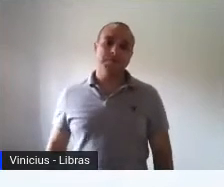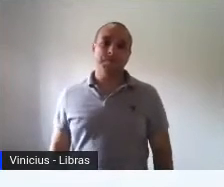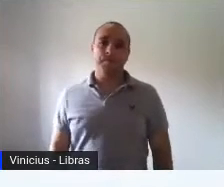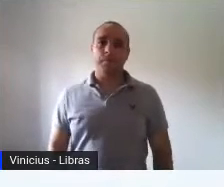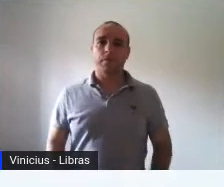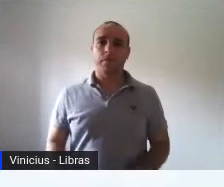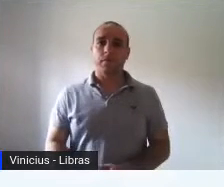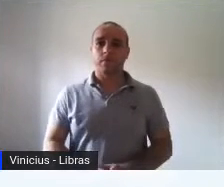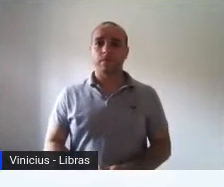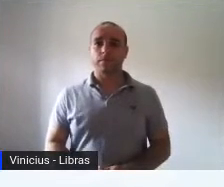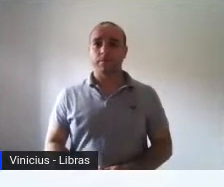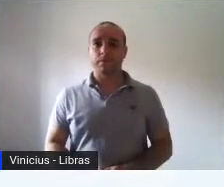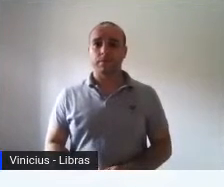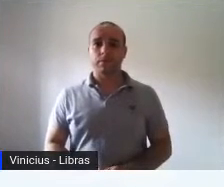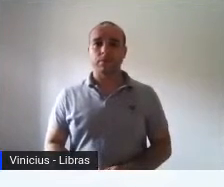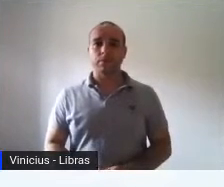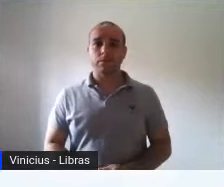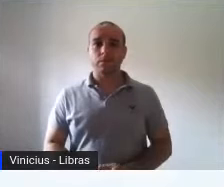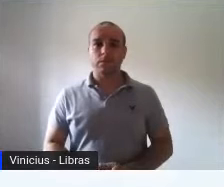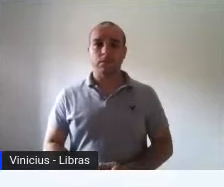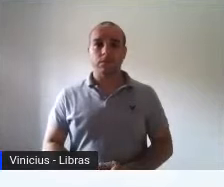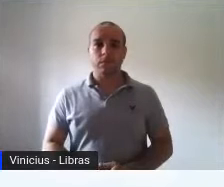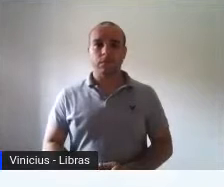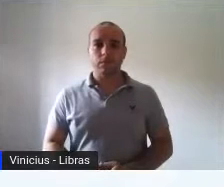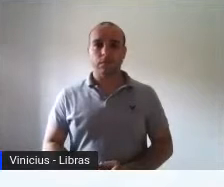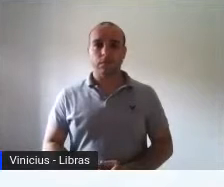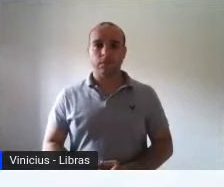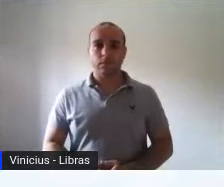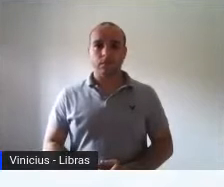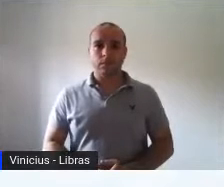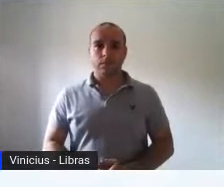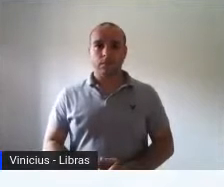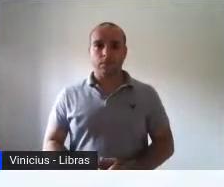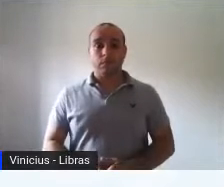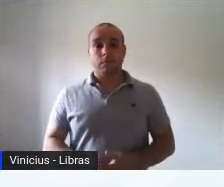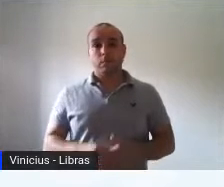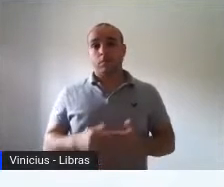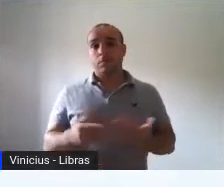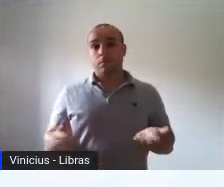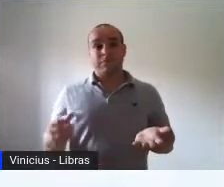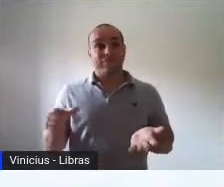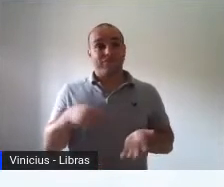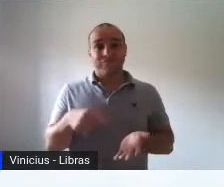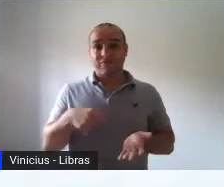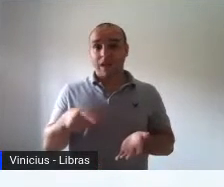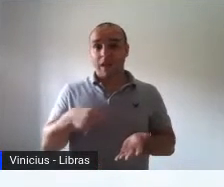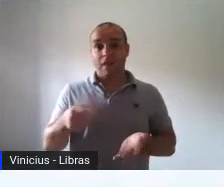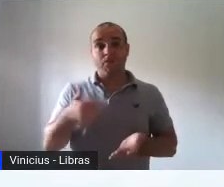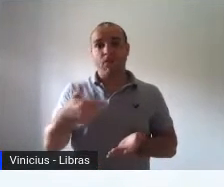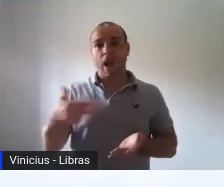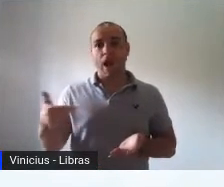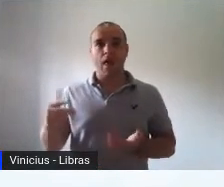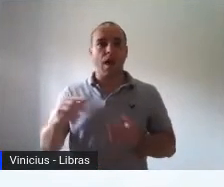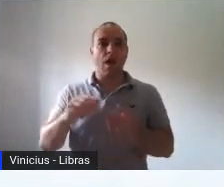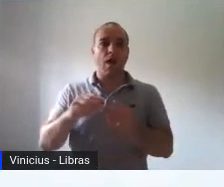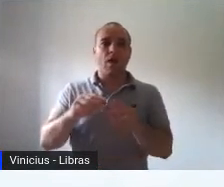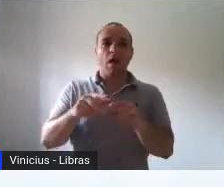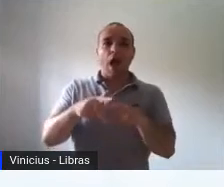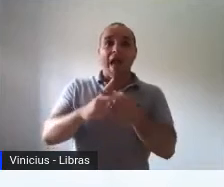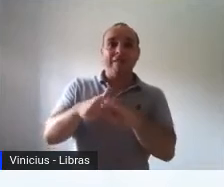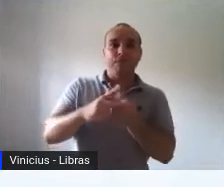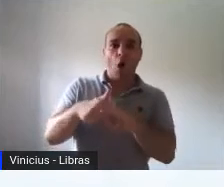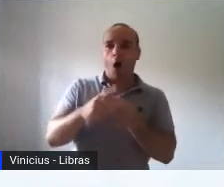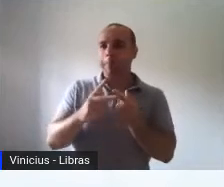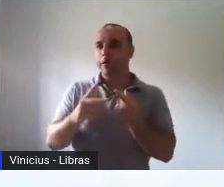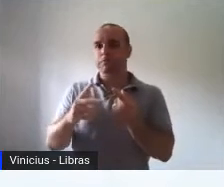essa questão do teto de gasto que foi lá no governo anterior, mas é essa mesma lógica, essa questão da reforma administrativa, que vai penalizar